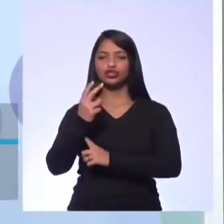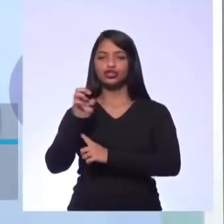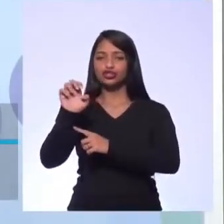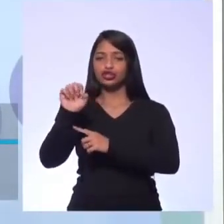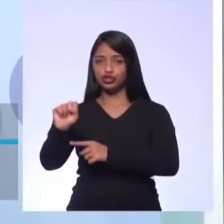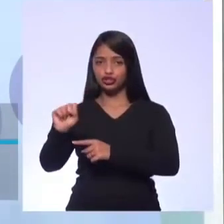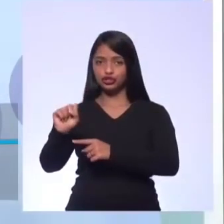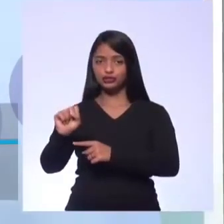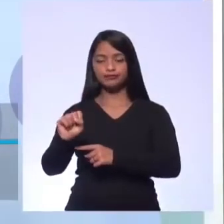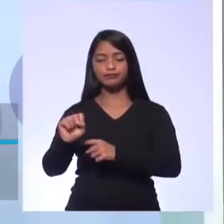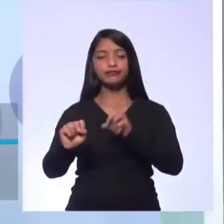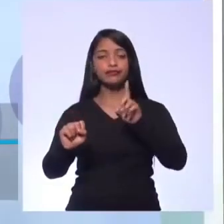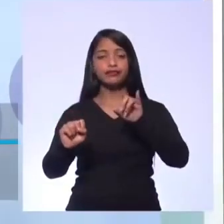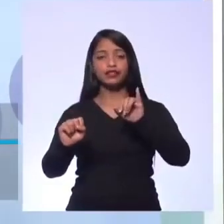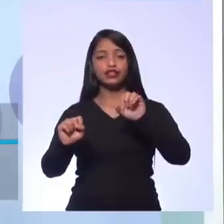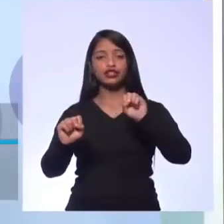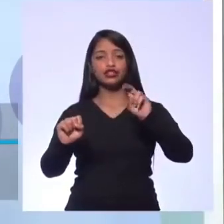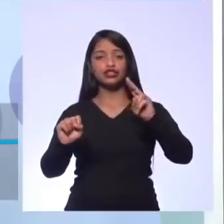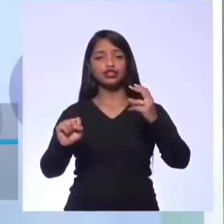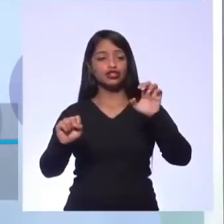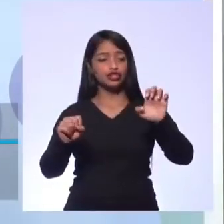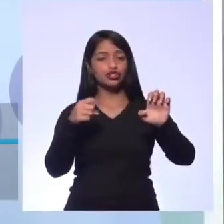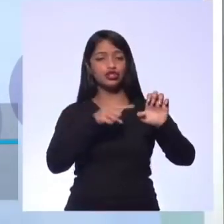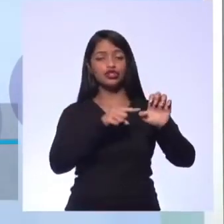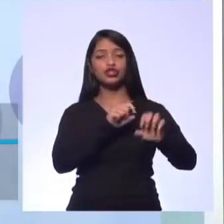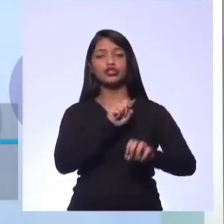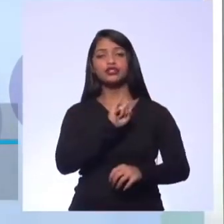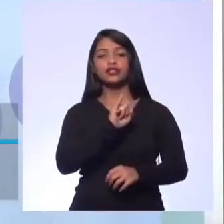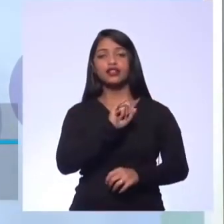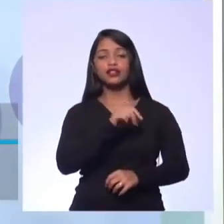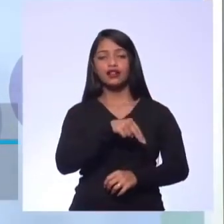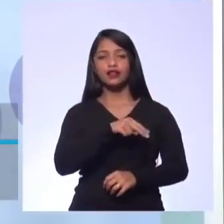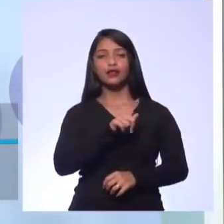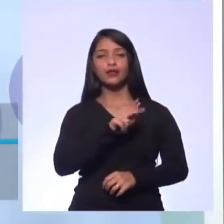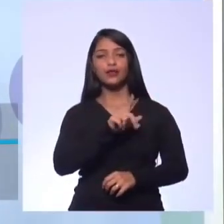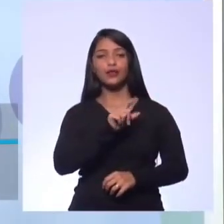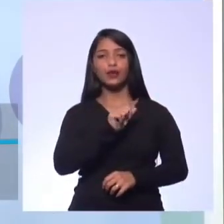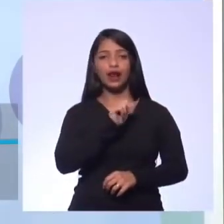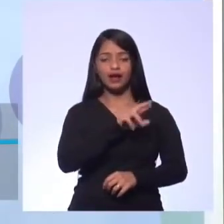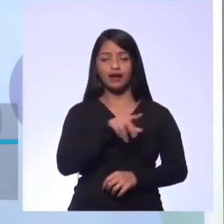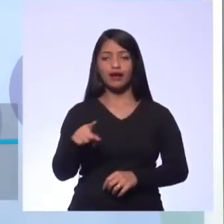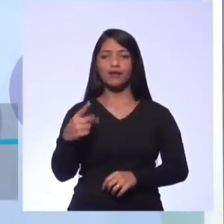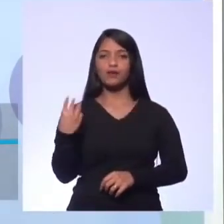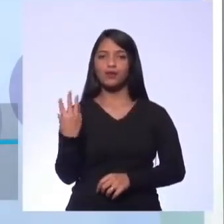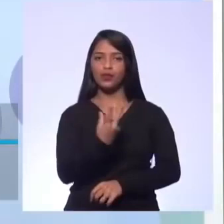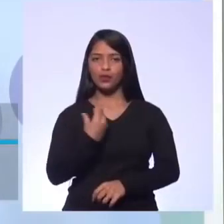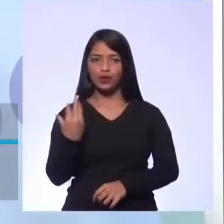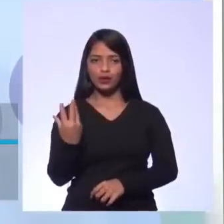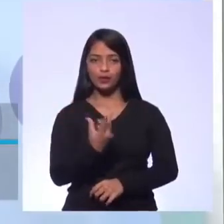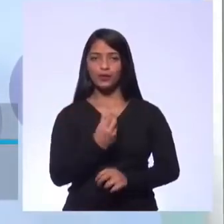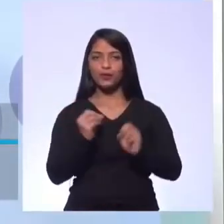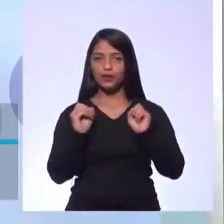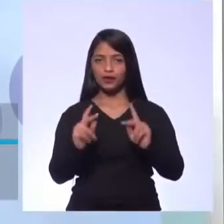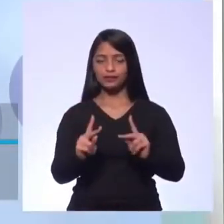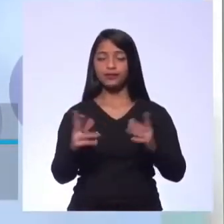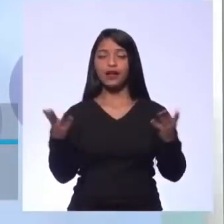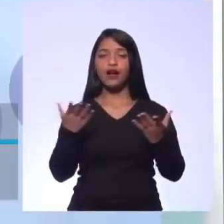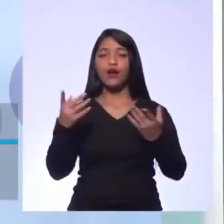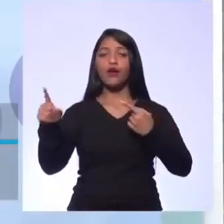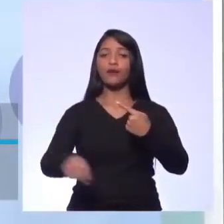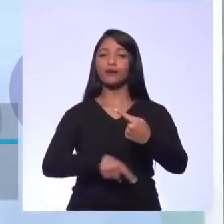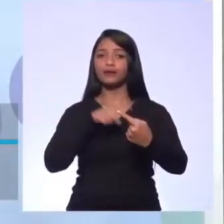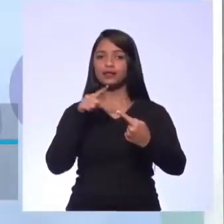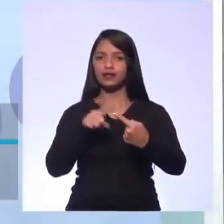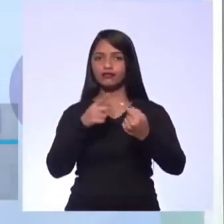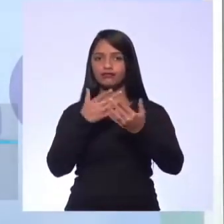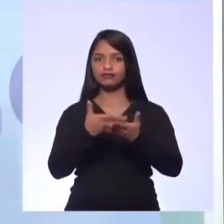o singular, e o dishes, com ES no final, é no plural, certo? Então, a gente tem aqui, agora tem uma missão para vocês, vamos colocar aqui na